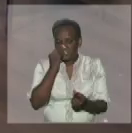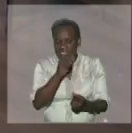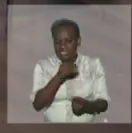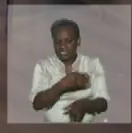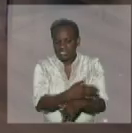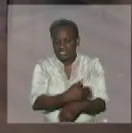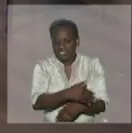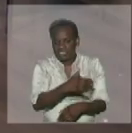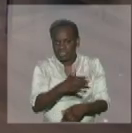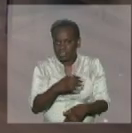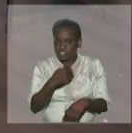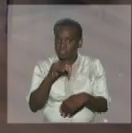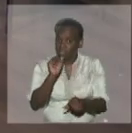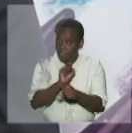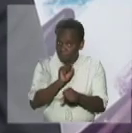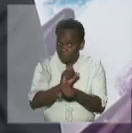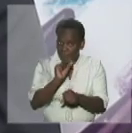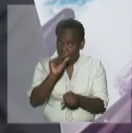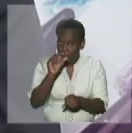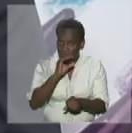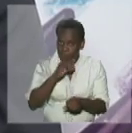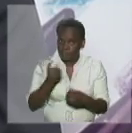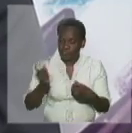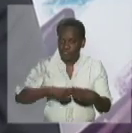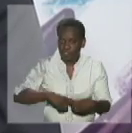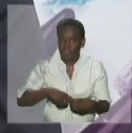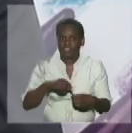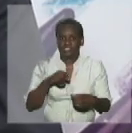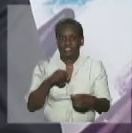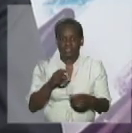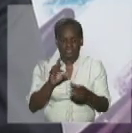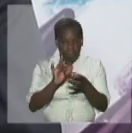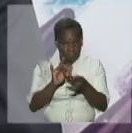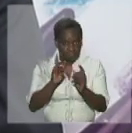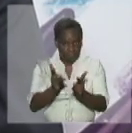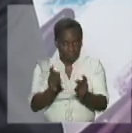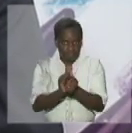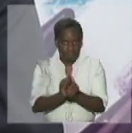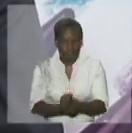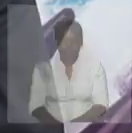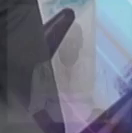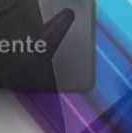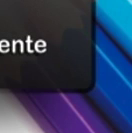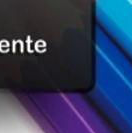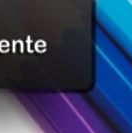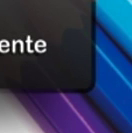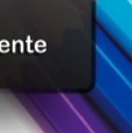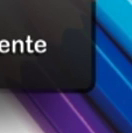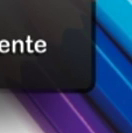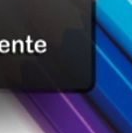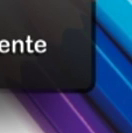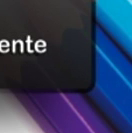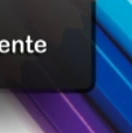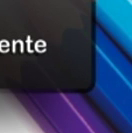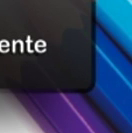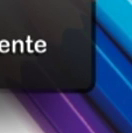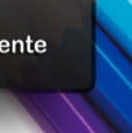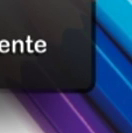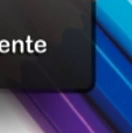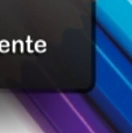você negligenciou? A gente vai para um breve intervalo e volta já já. Não desgruda.